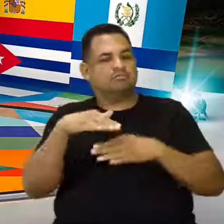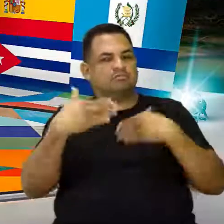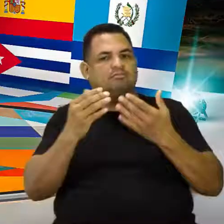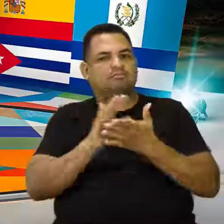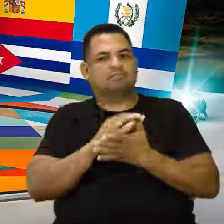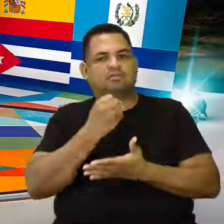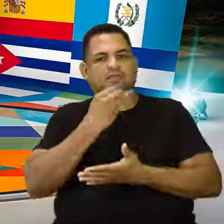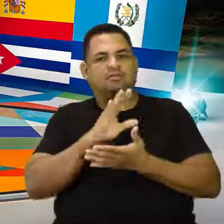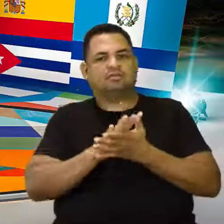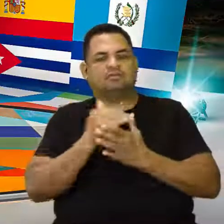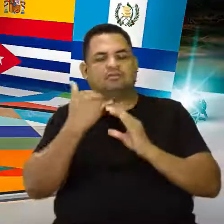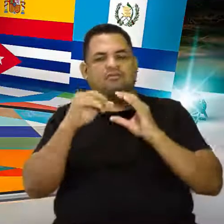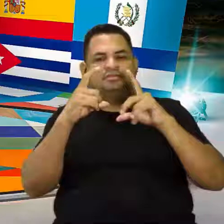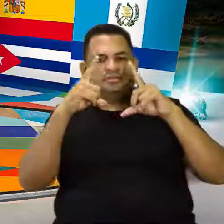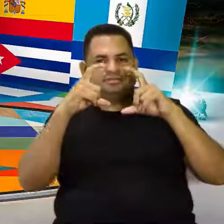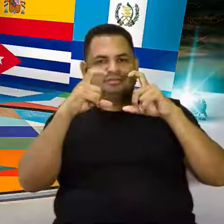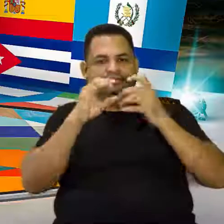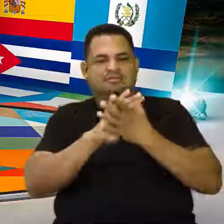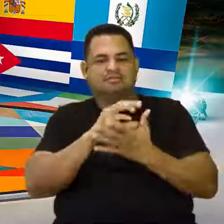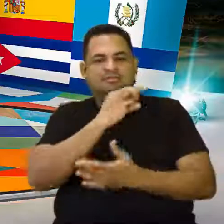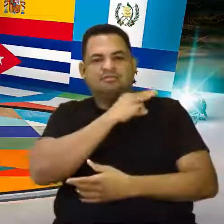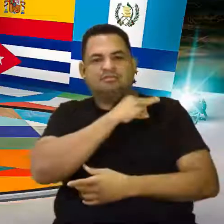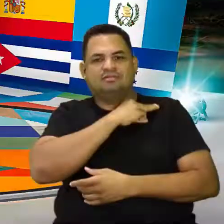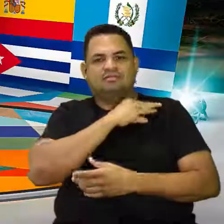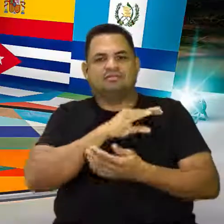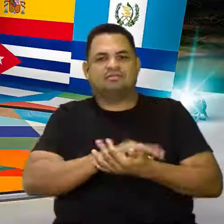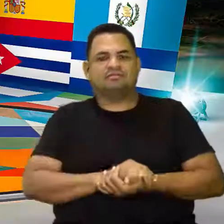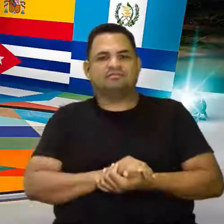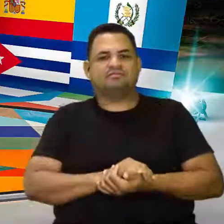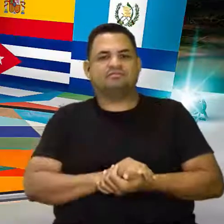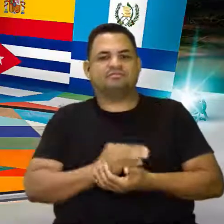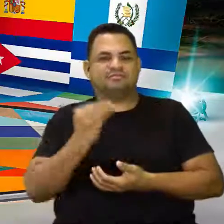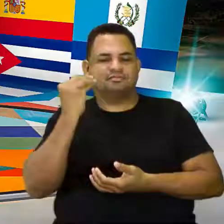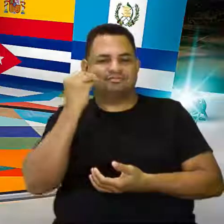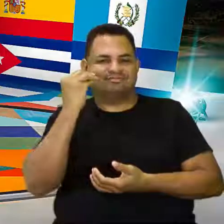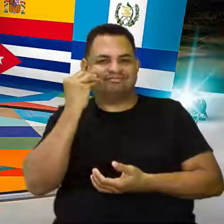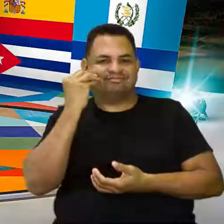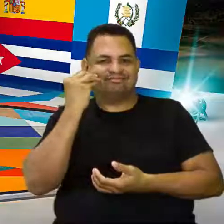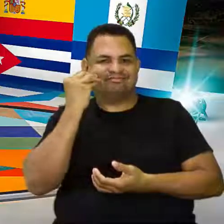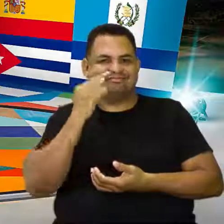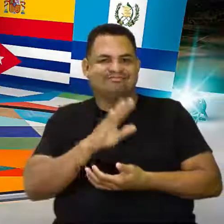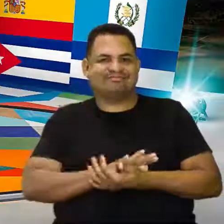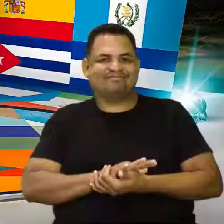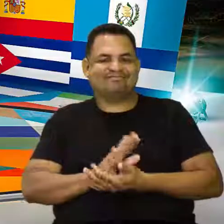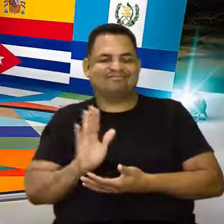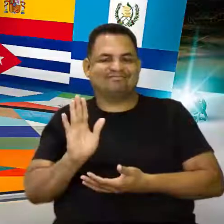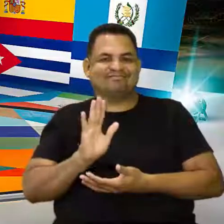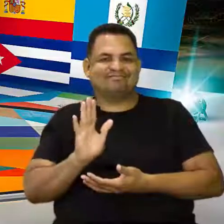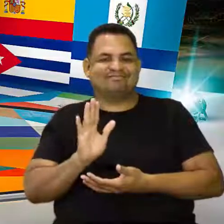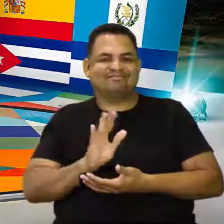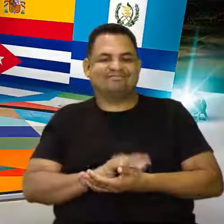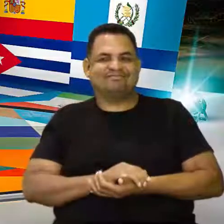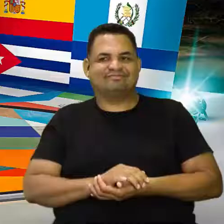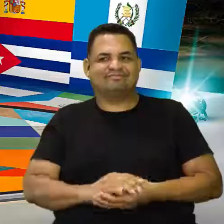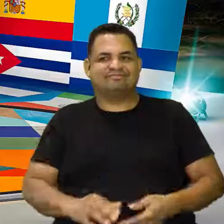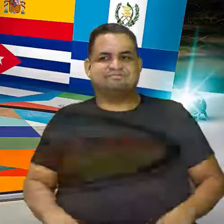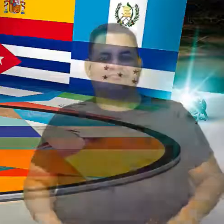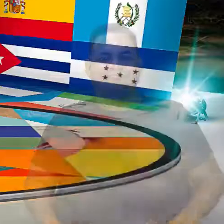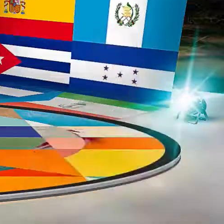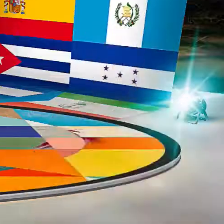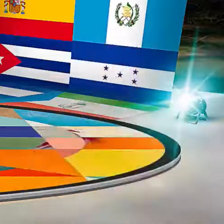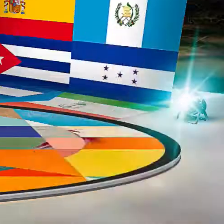tá mande bom? sua foto. Não esqueça, terceiro ano. Então, um beijo e hasta a próxima classe. Tchau, tchau.